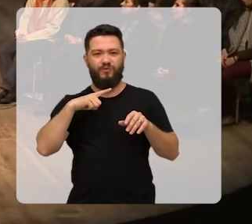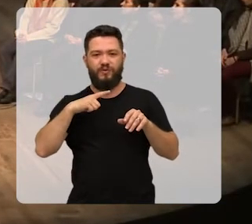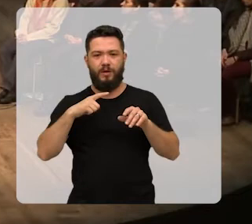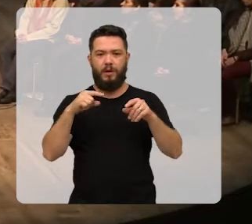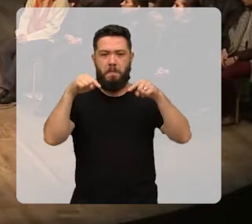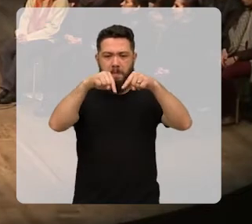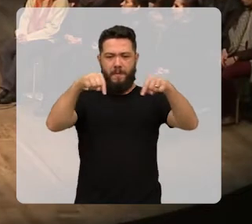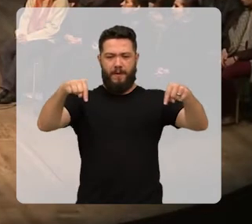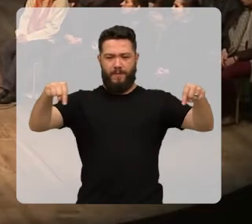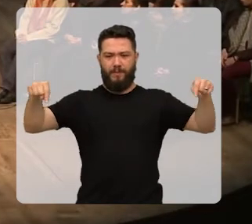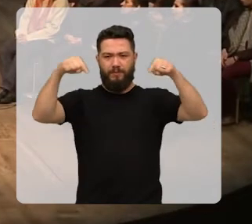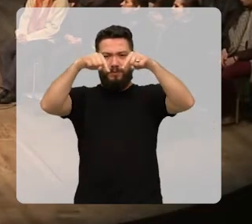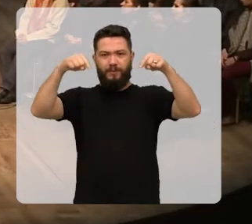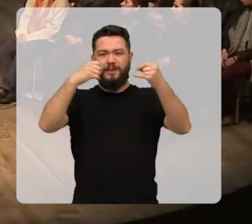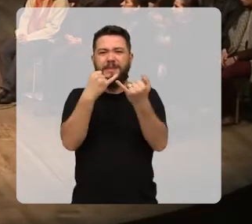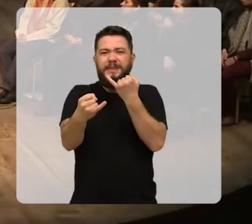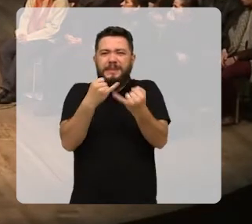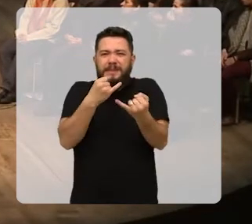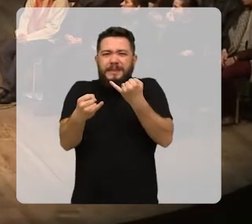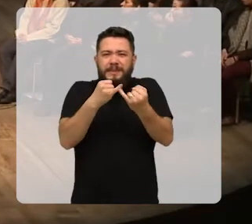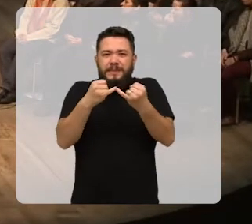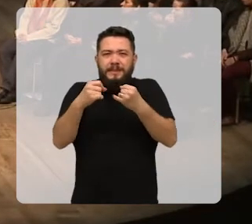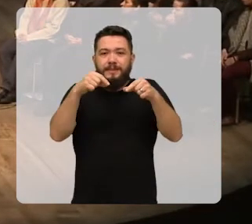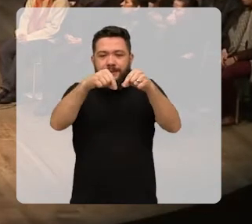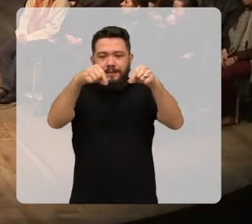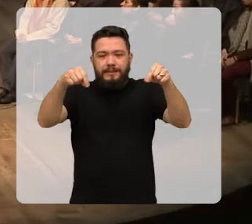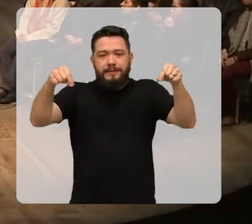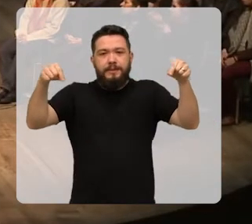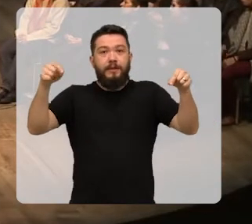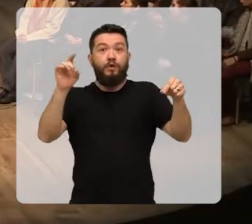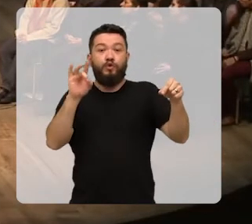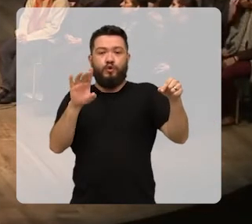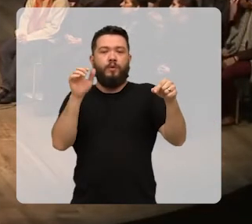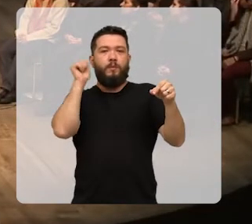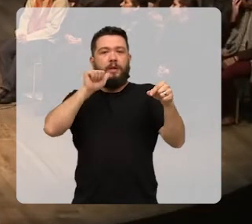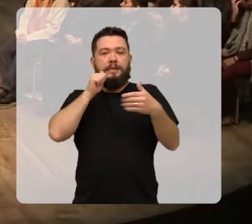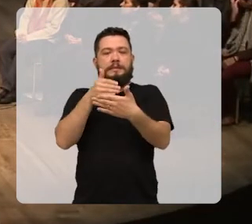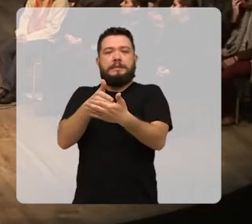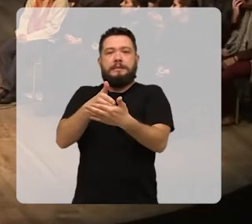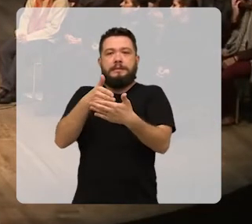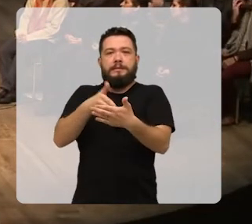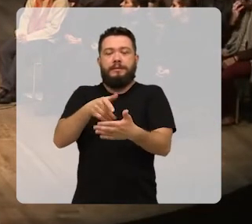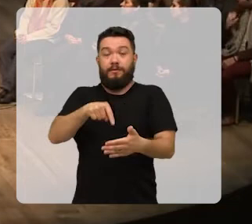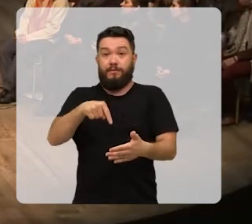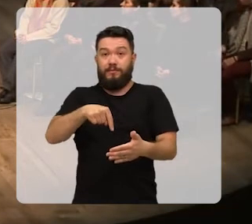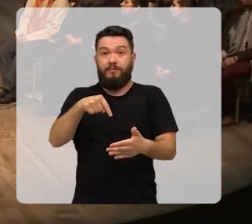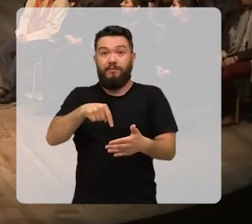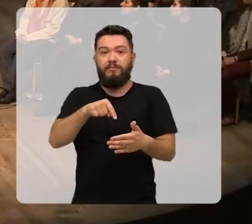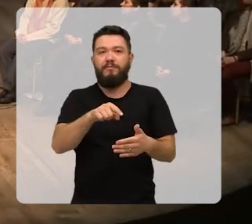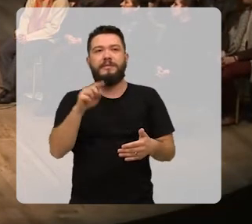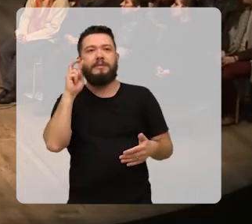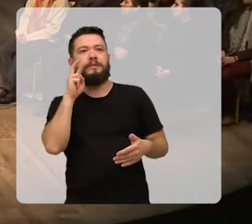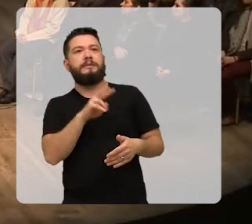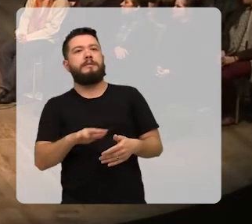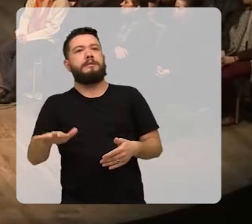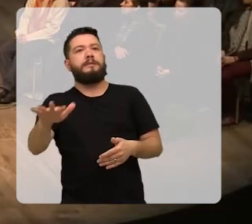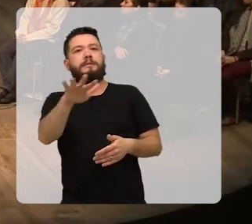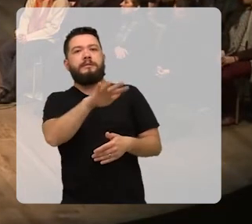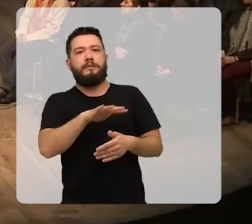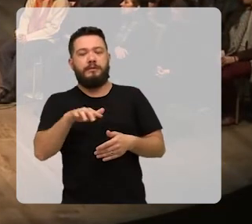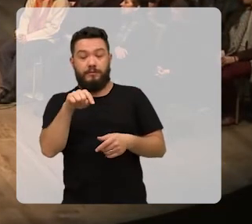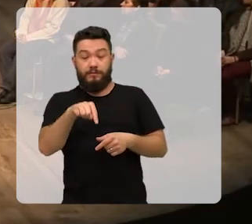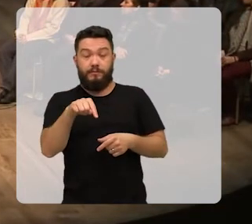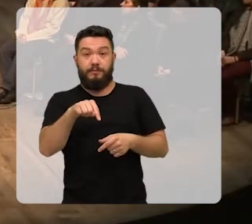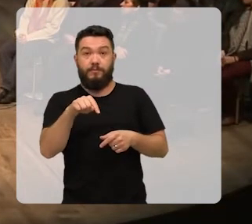removido entre os campos formando um só campo para mulheres. Sabendo que ela poderia se